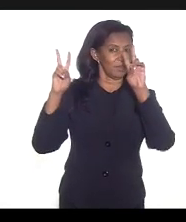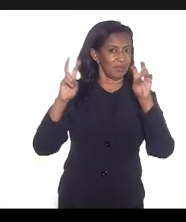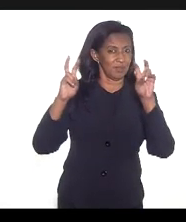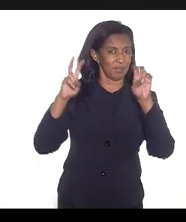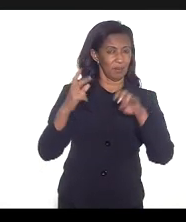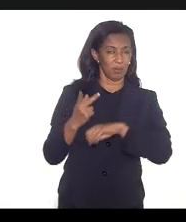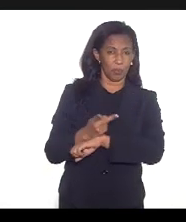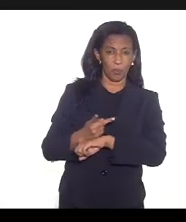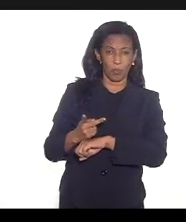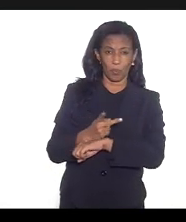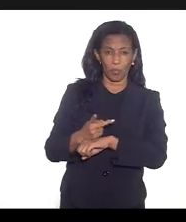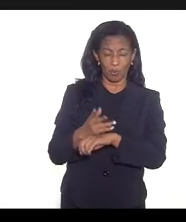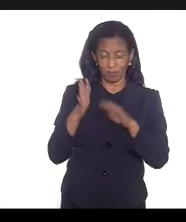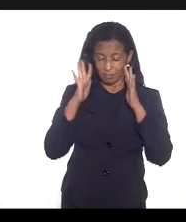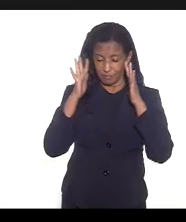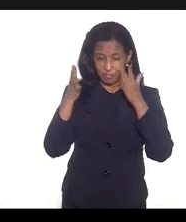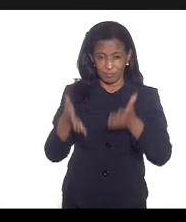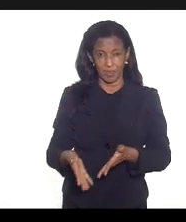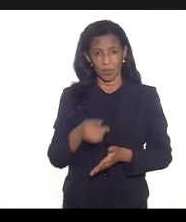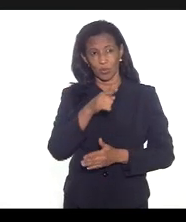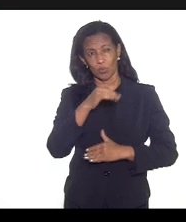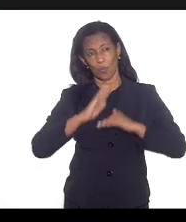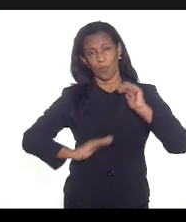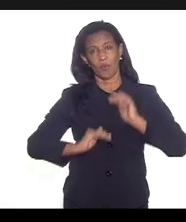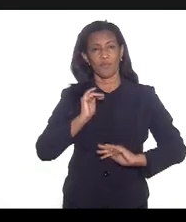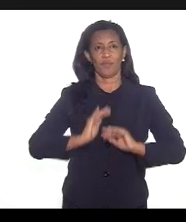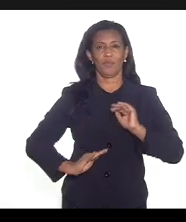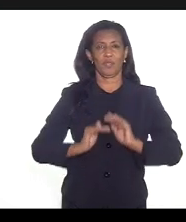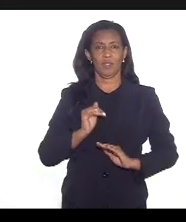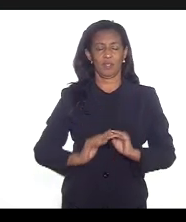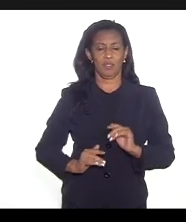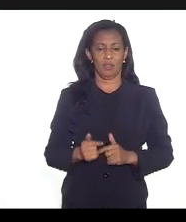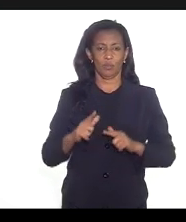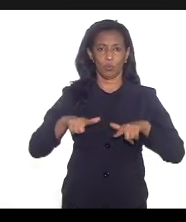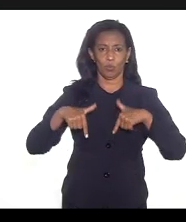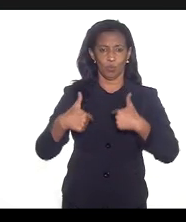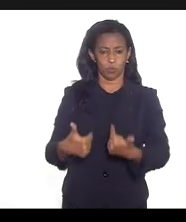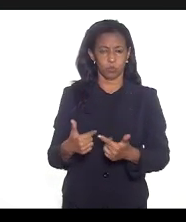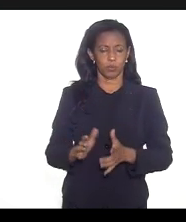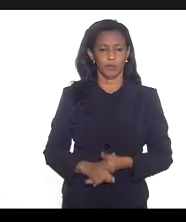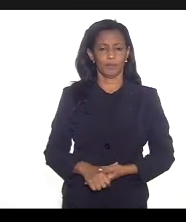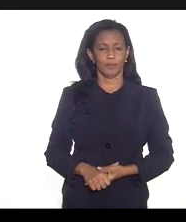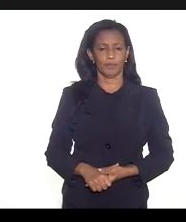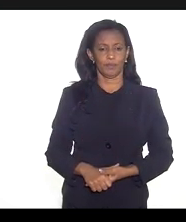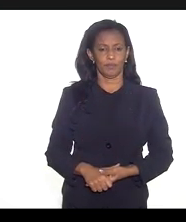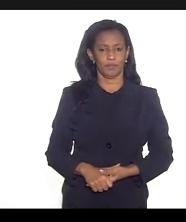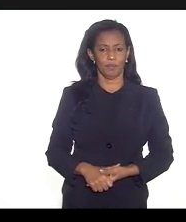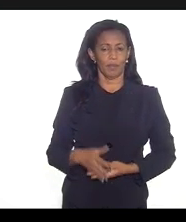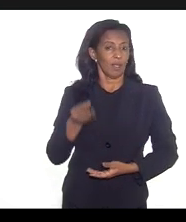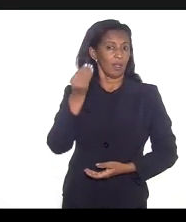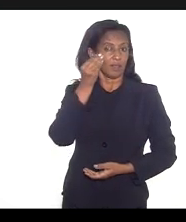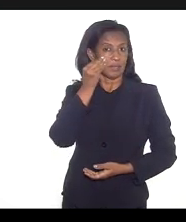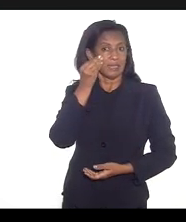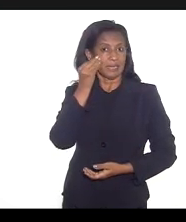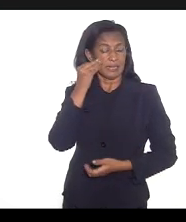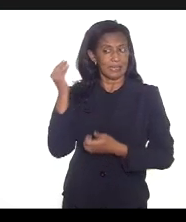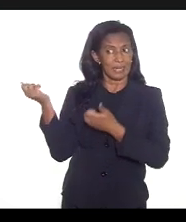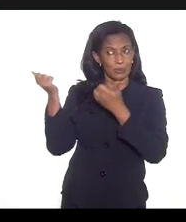tem um se debruçar sobre a sua porção e a sua atuação para tentar mitigar